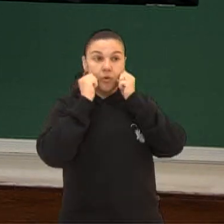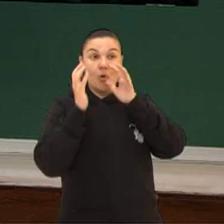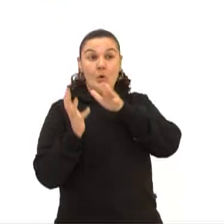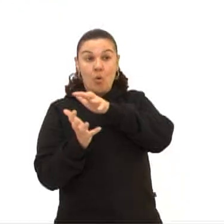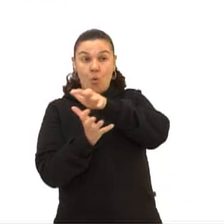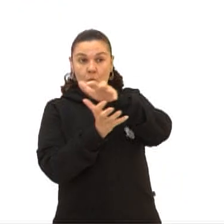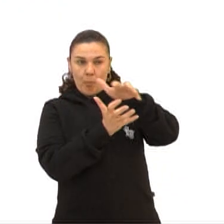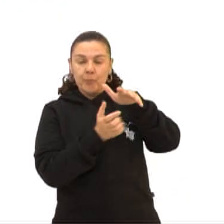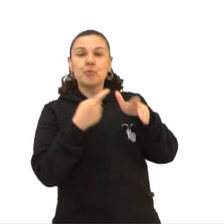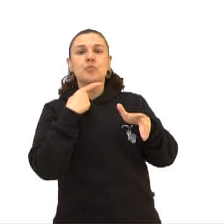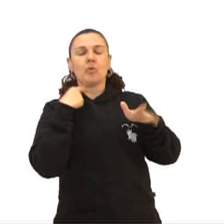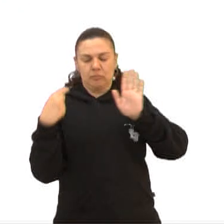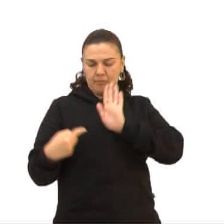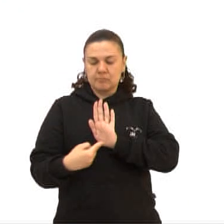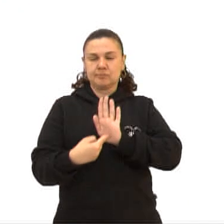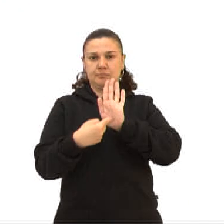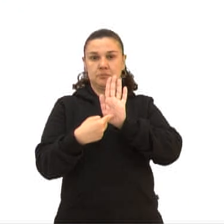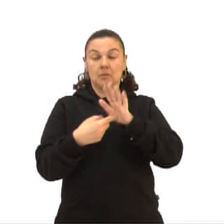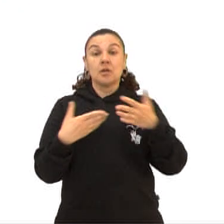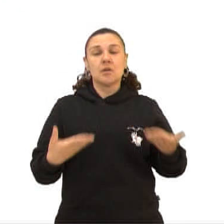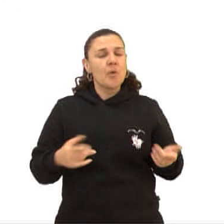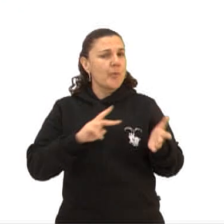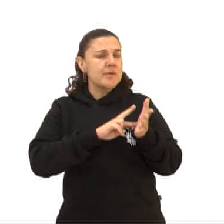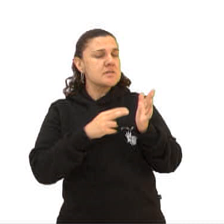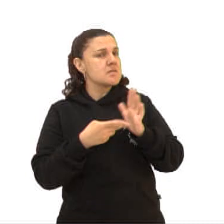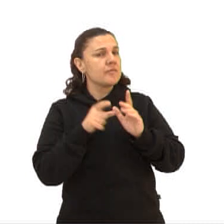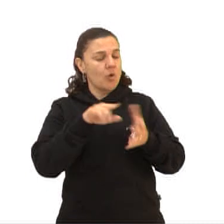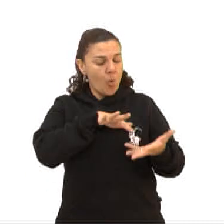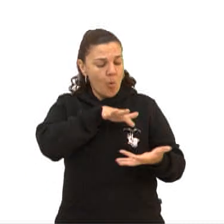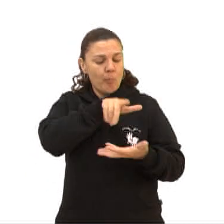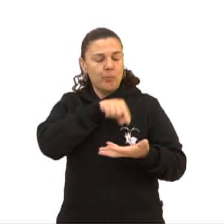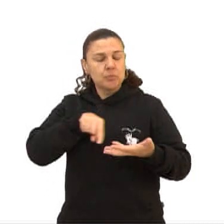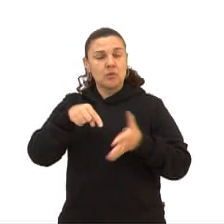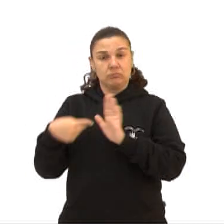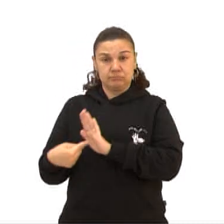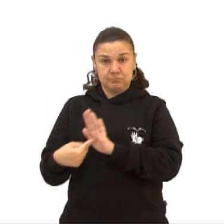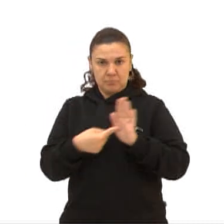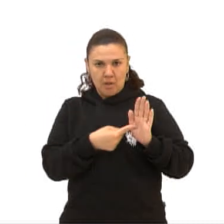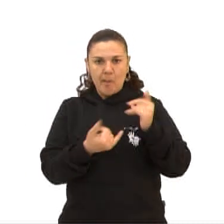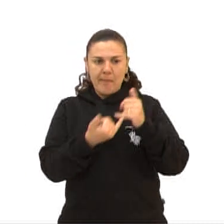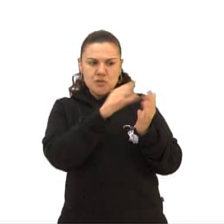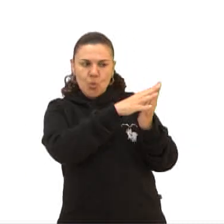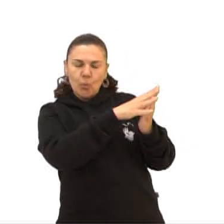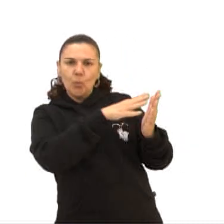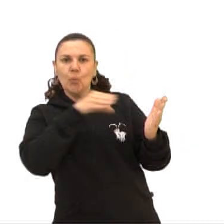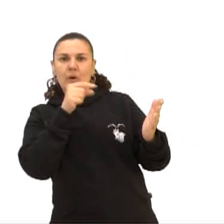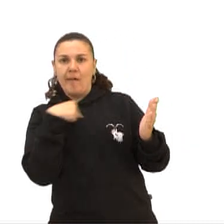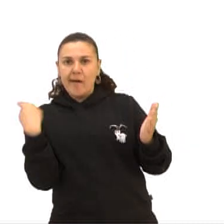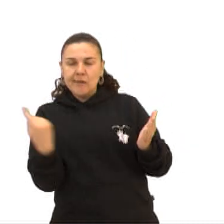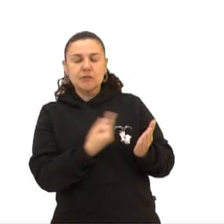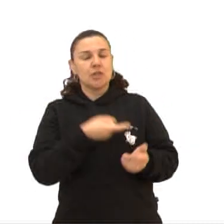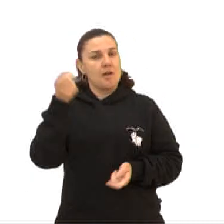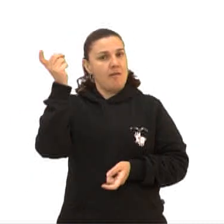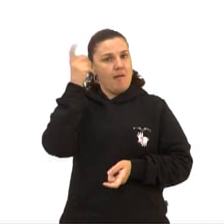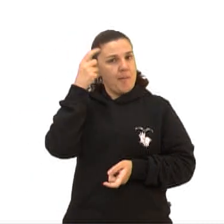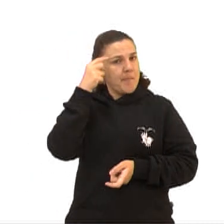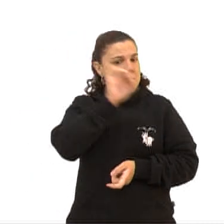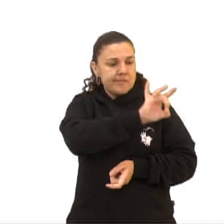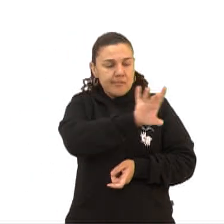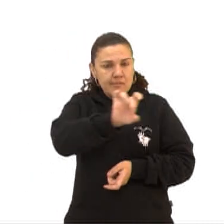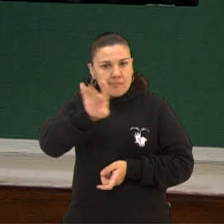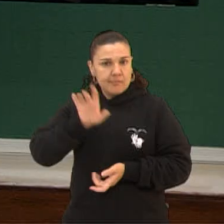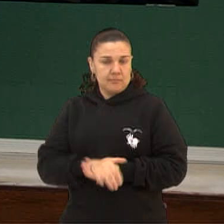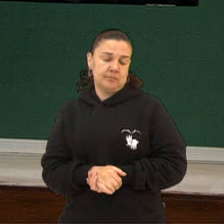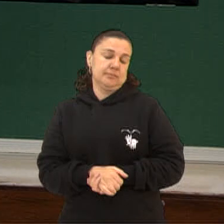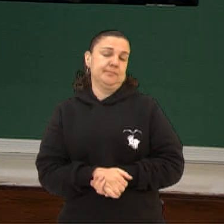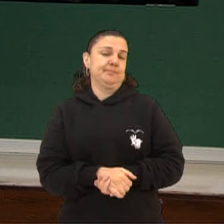Representação. Segundo Schopenhauer, o mundo é a nossa representação, ou seja, a imagem constituída na consciência de cada sujeito,